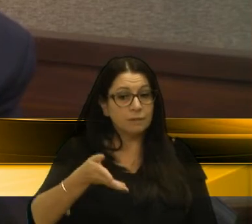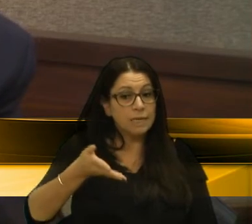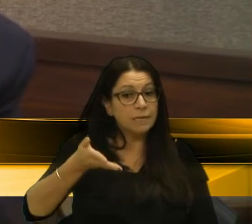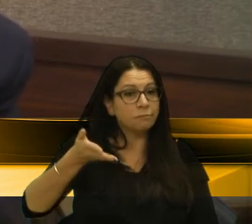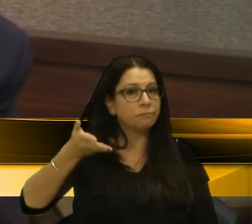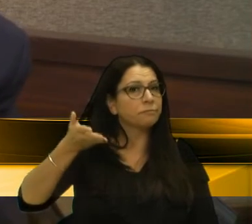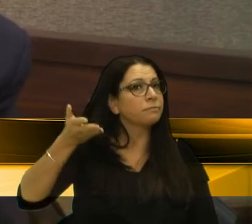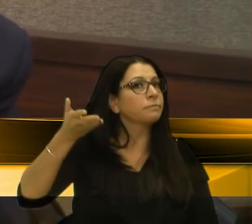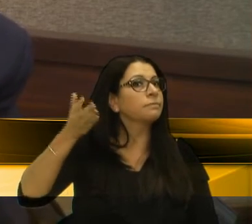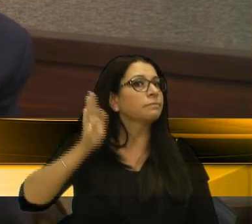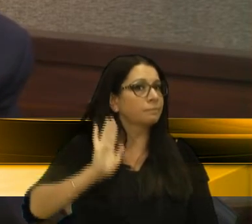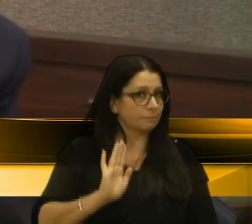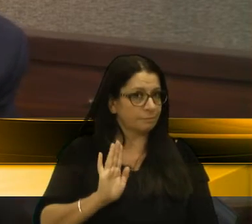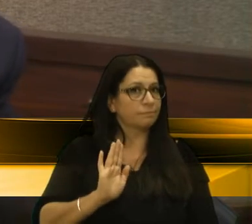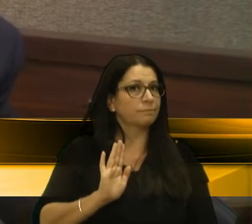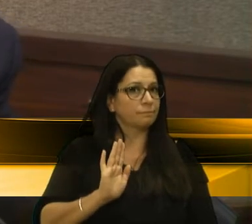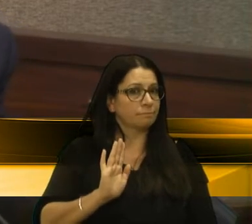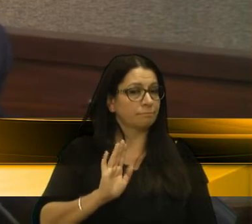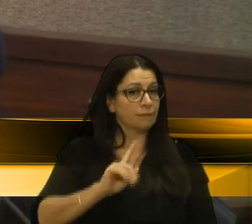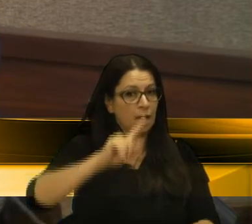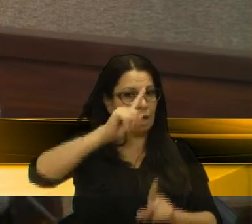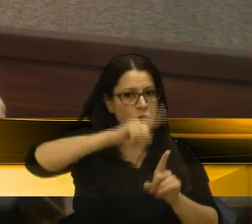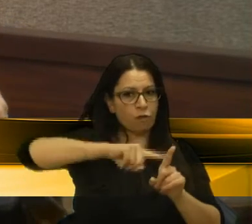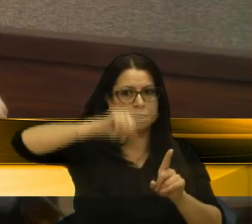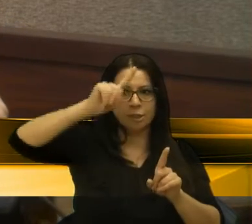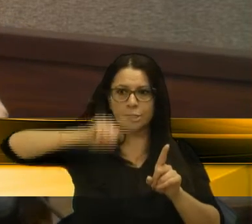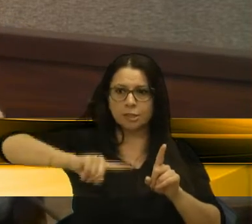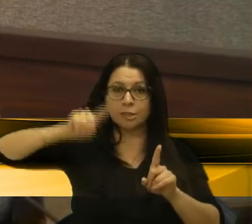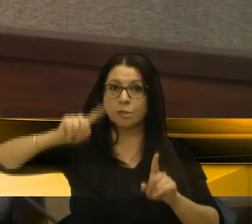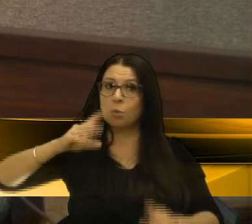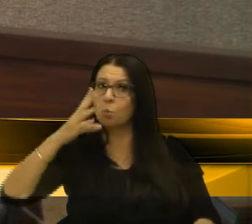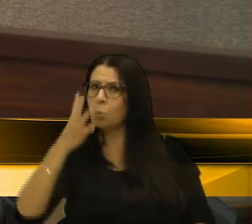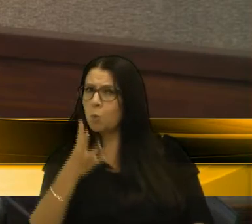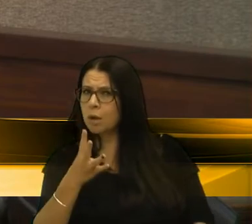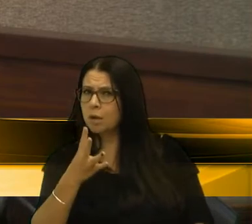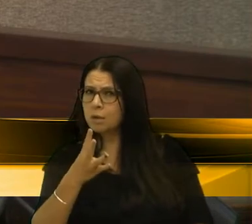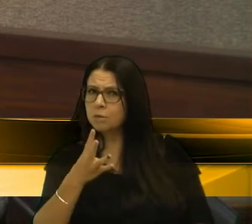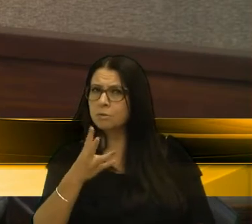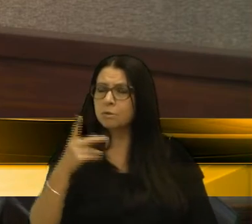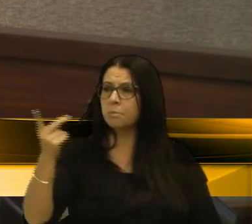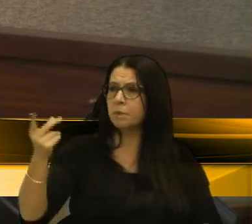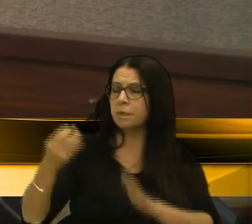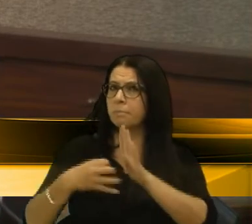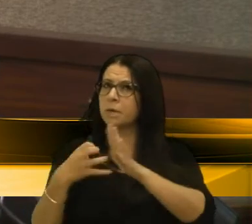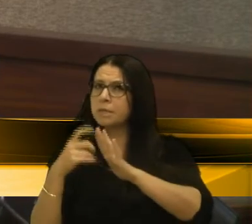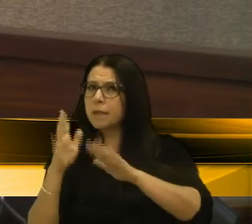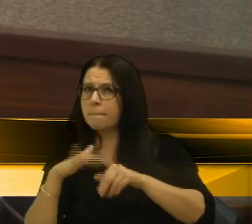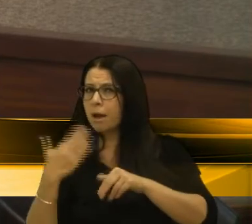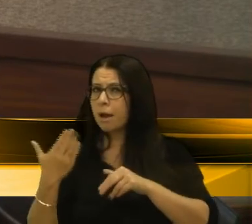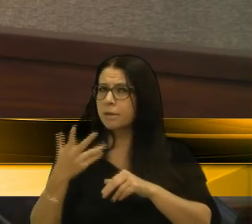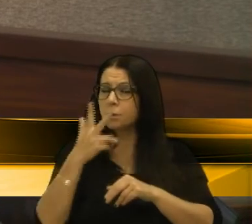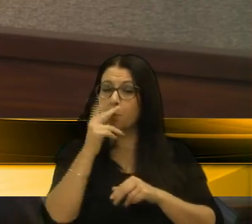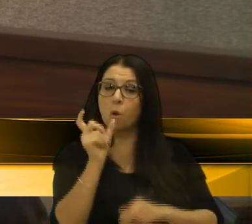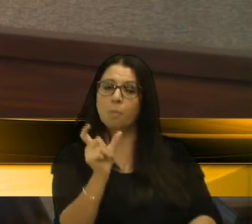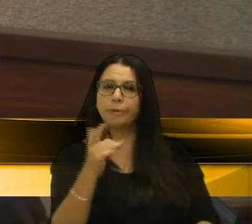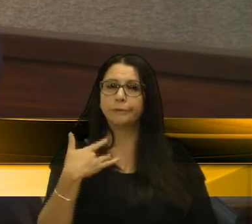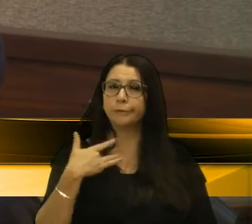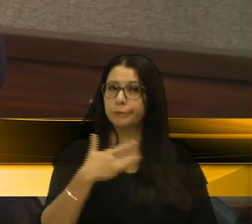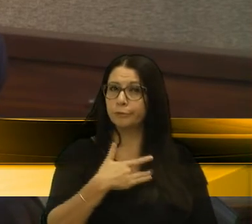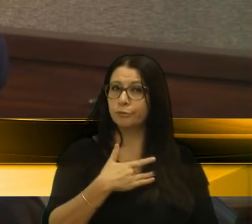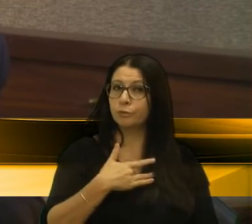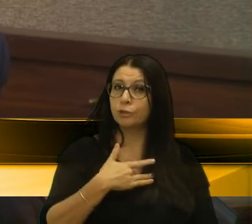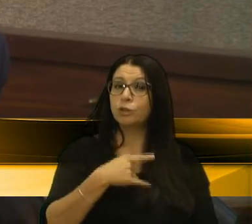os aumentos. Uma parte, se possível. A inflação é 4, mas para as concessionárias daí é um pouco mais, é que nem plano de saúde e energia